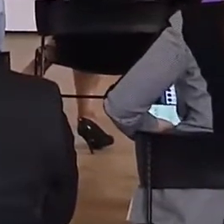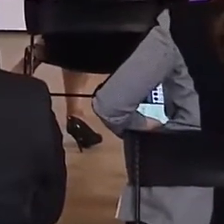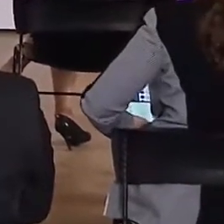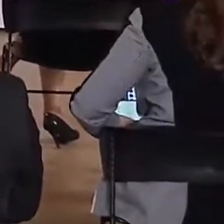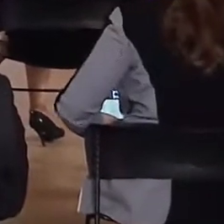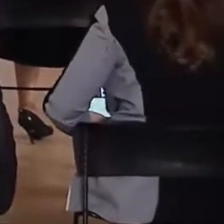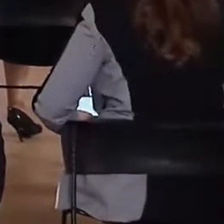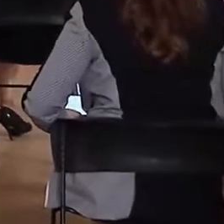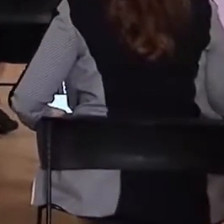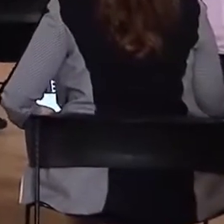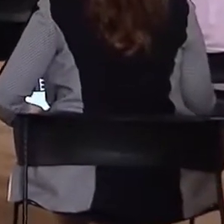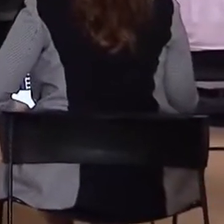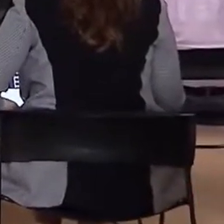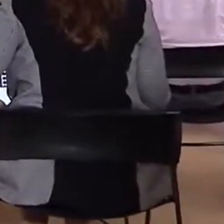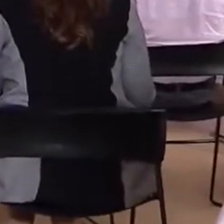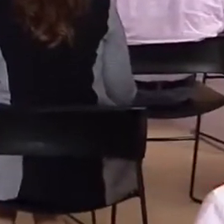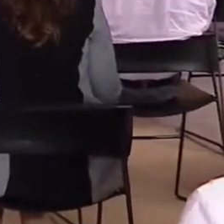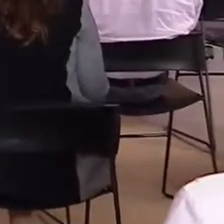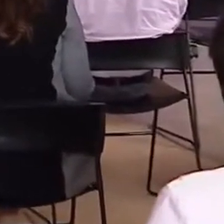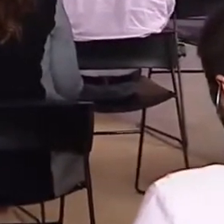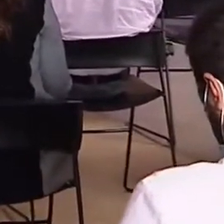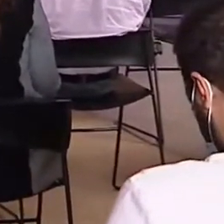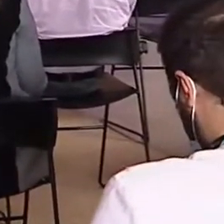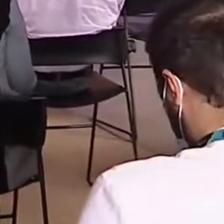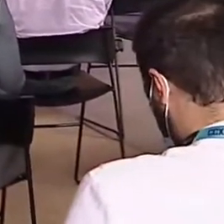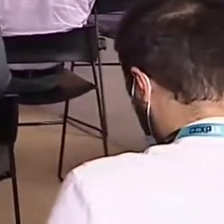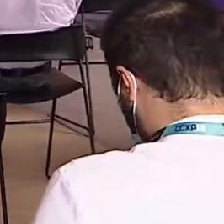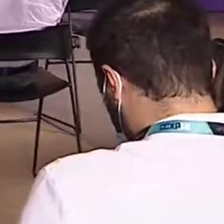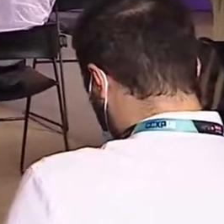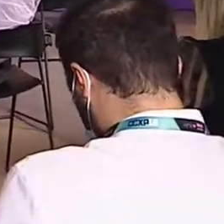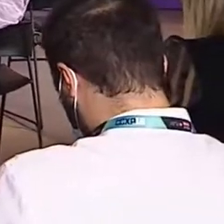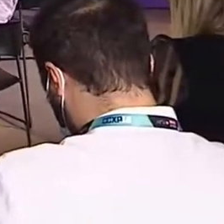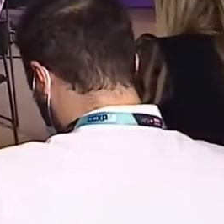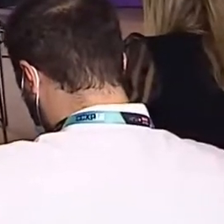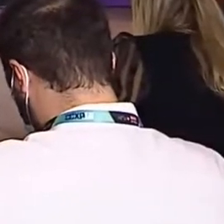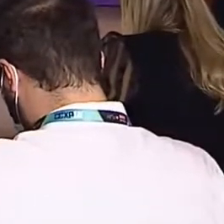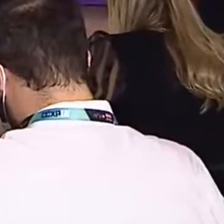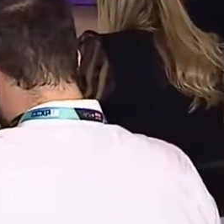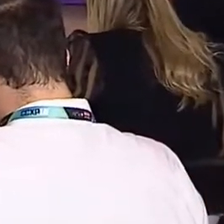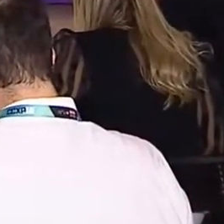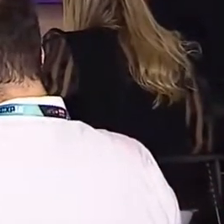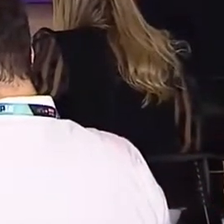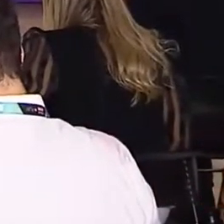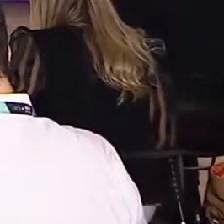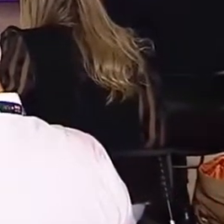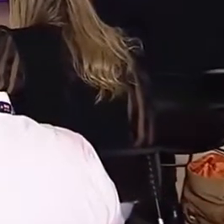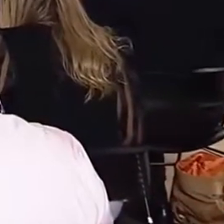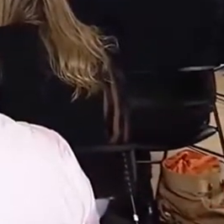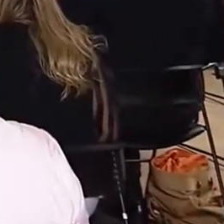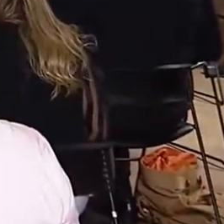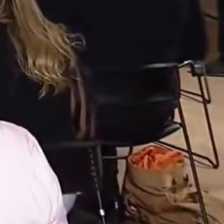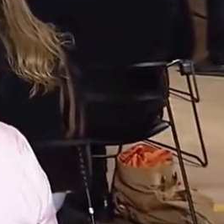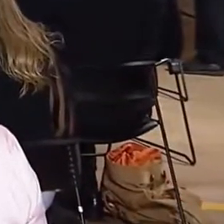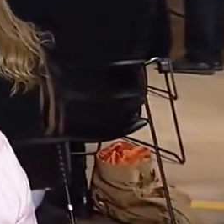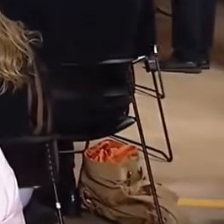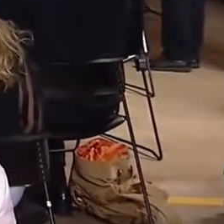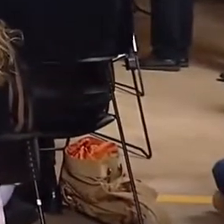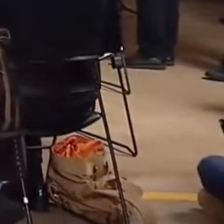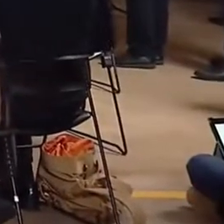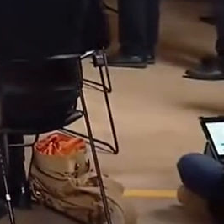de honra as seguintes autoridades: Sua Excelência, o senhor Presidente do Tribunal Superior Eleitoral, Ministro Luiz